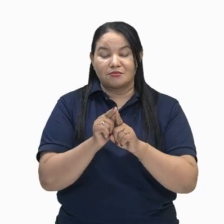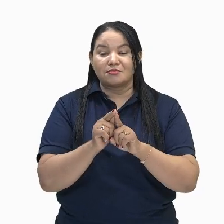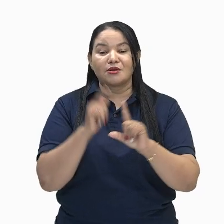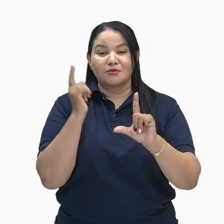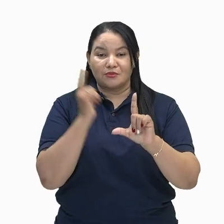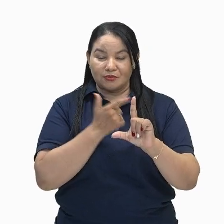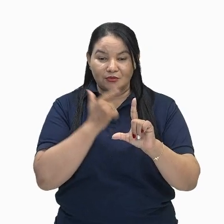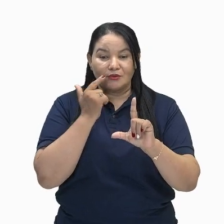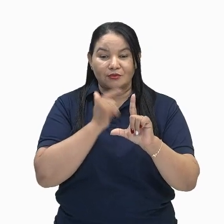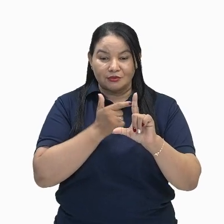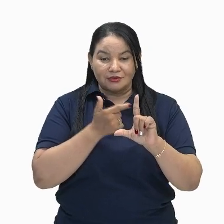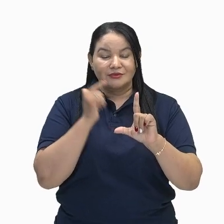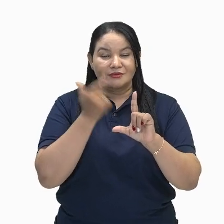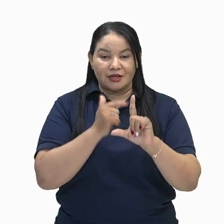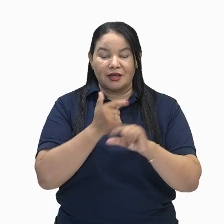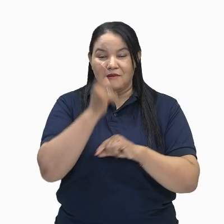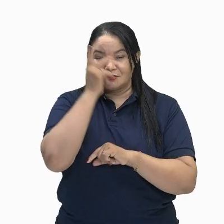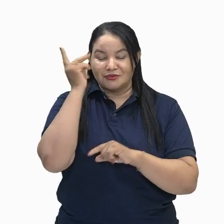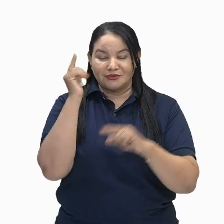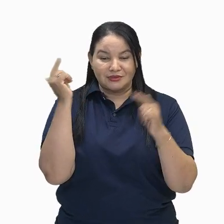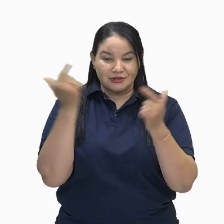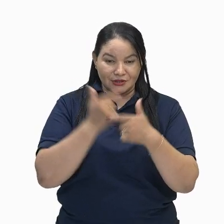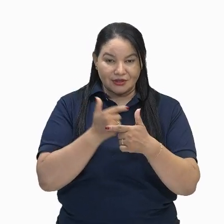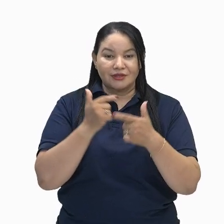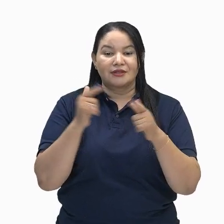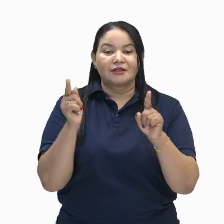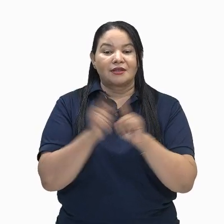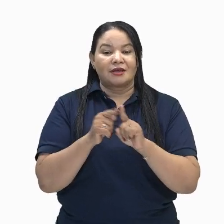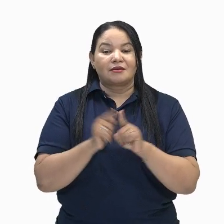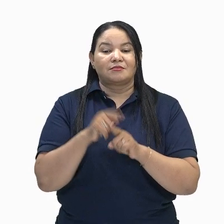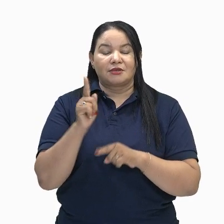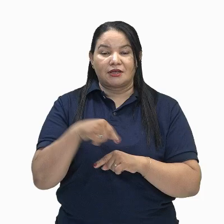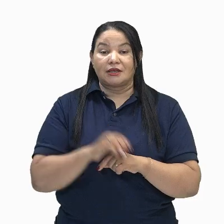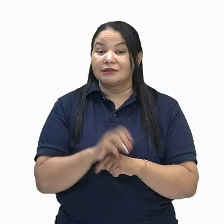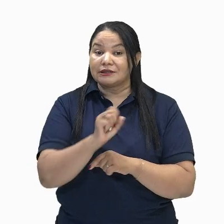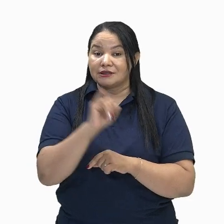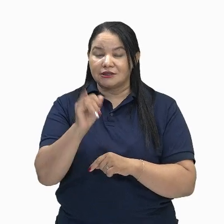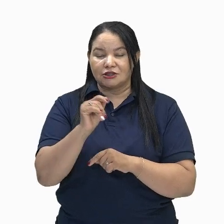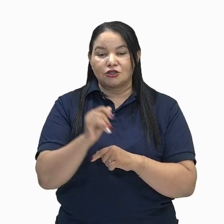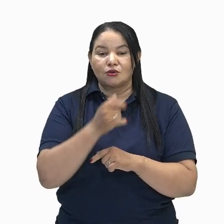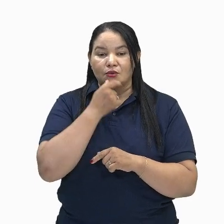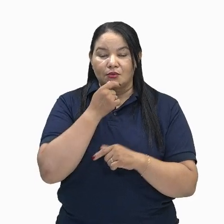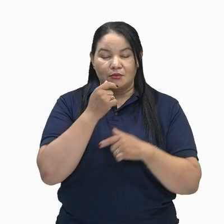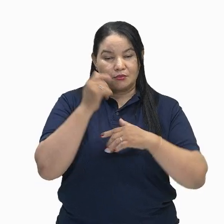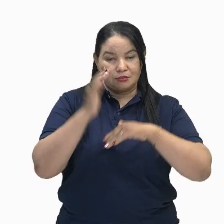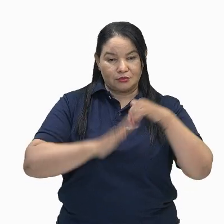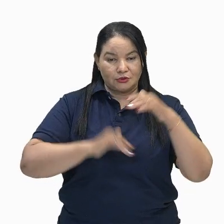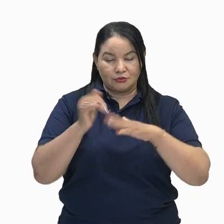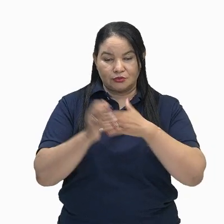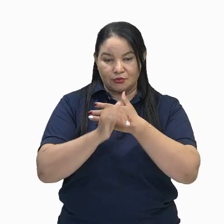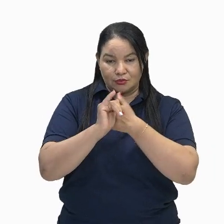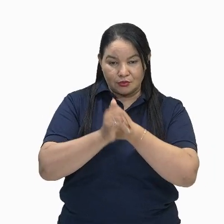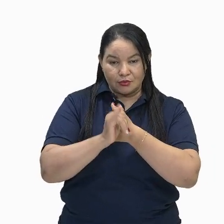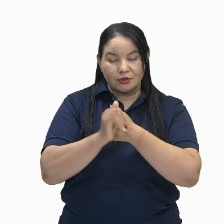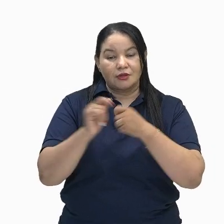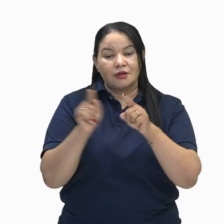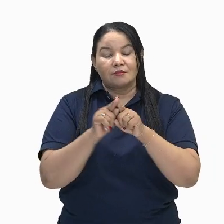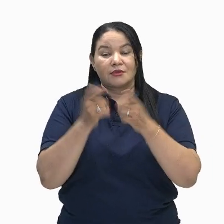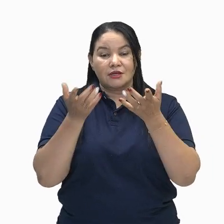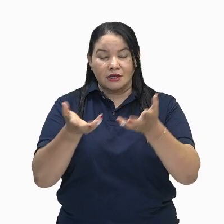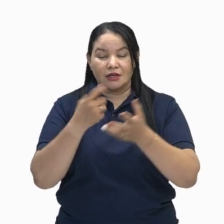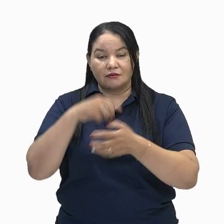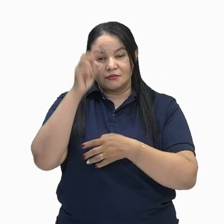aquela que leva ao riso, ao humor. Também, se o cronista quiser contar uma história, né,